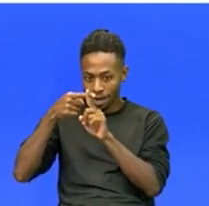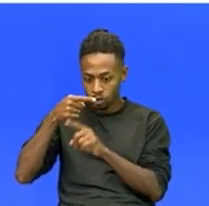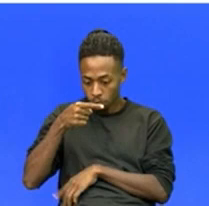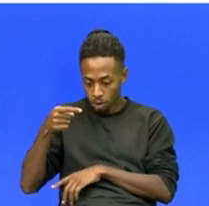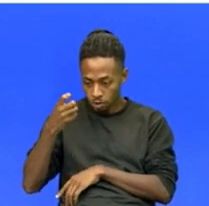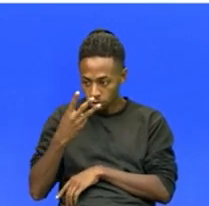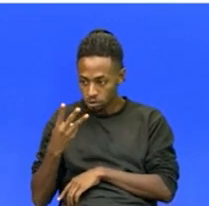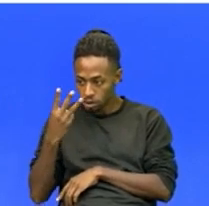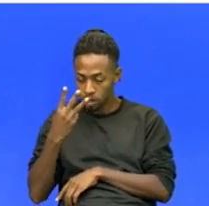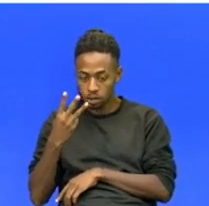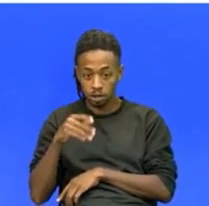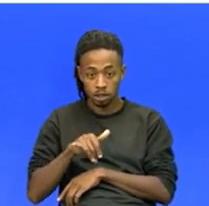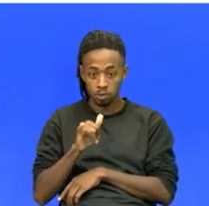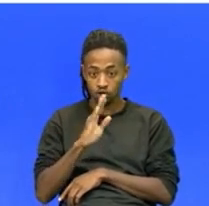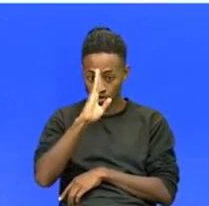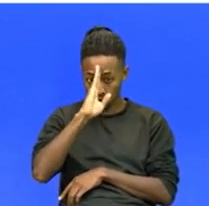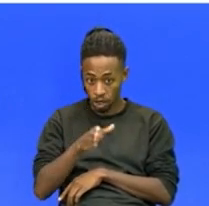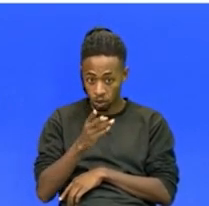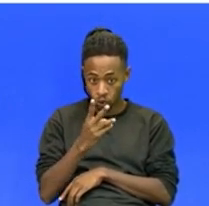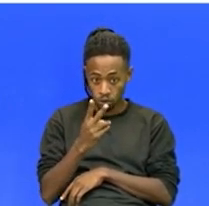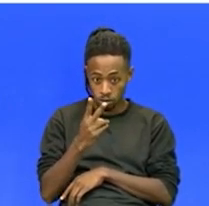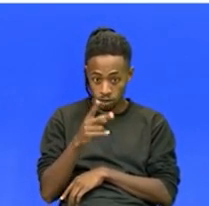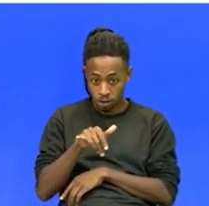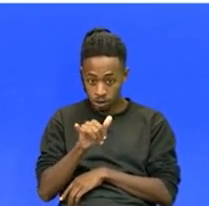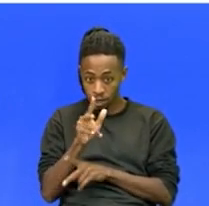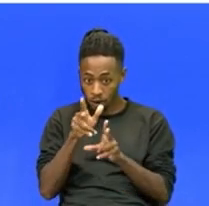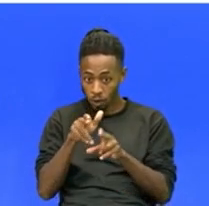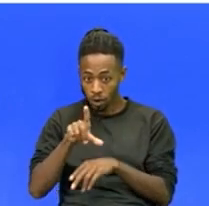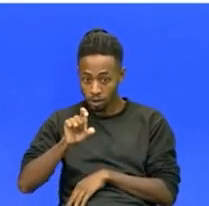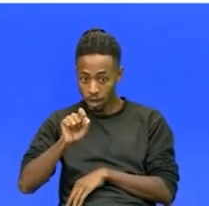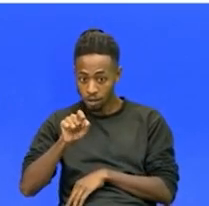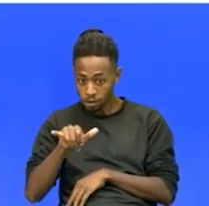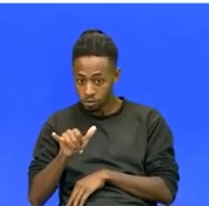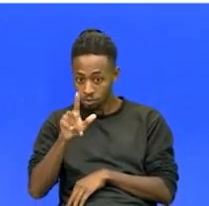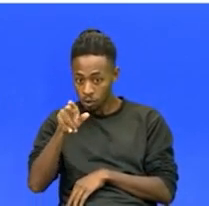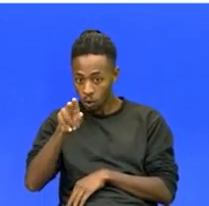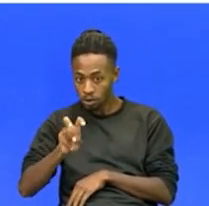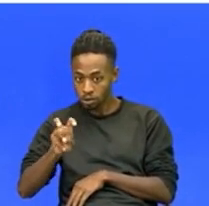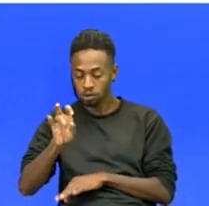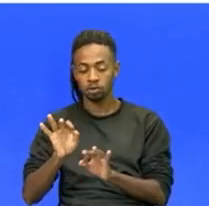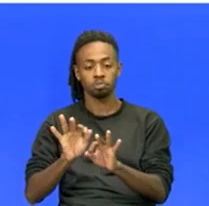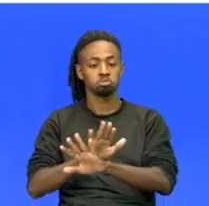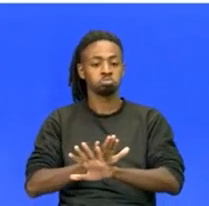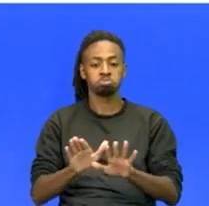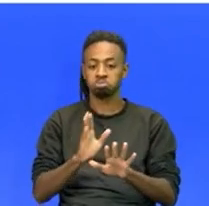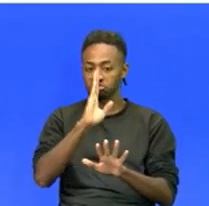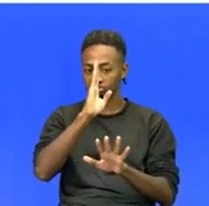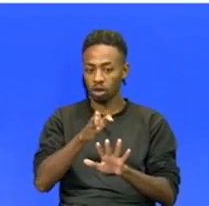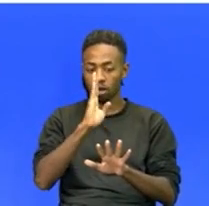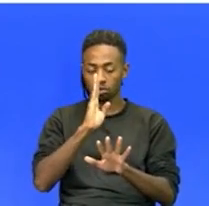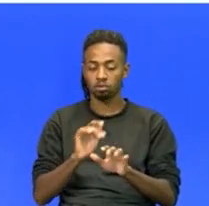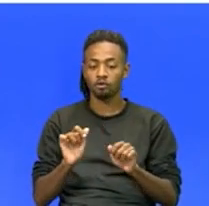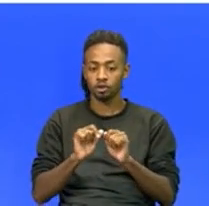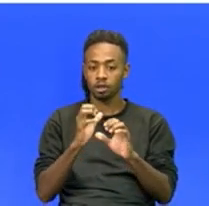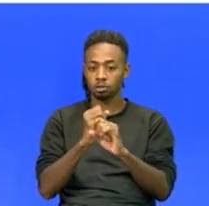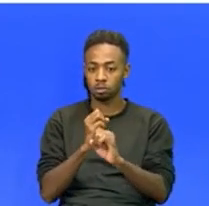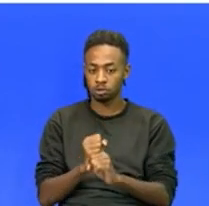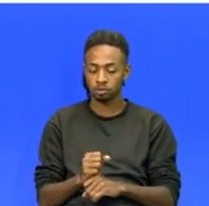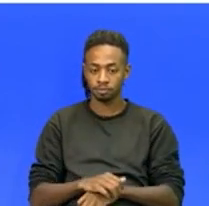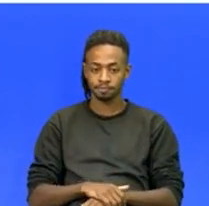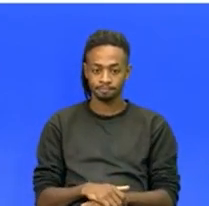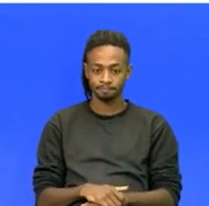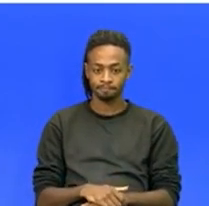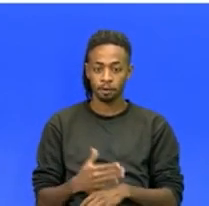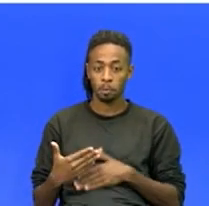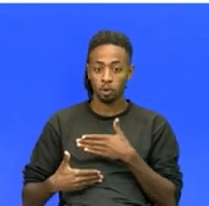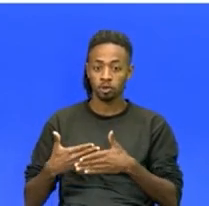não, vai direto, né? 2y é igual a 10, y é igual a 5, tá? Então é assim que se faz o